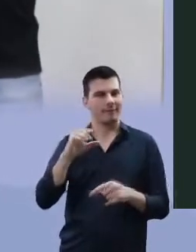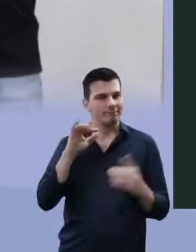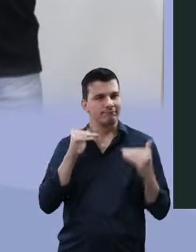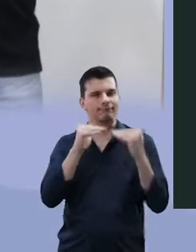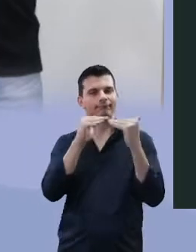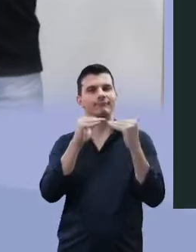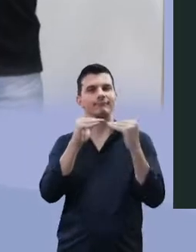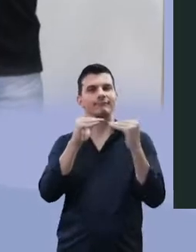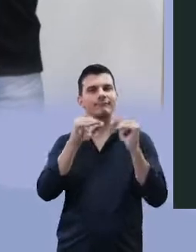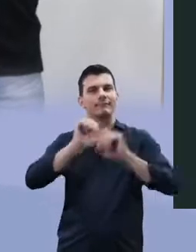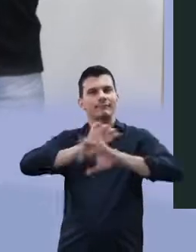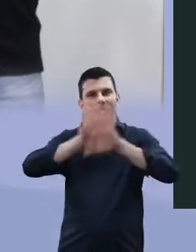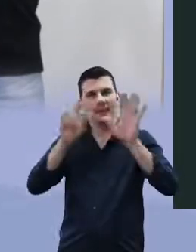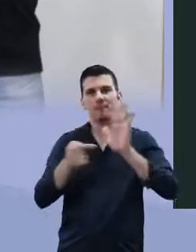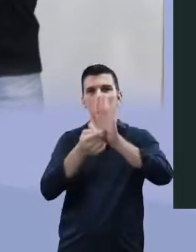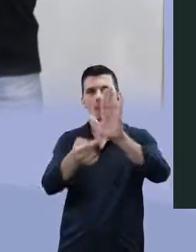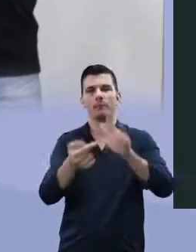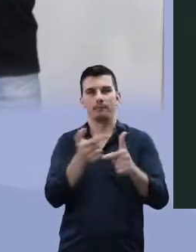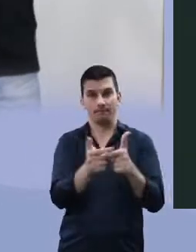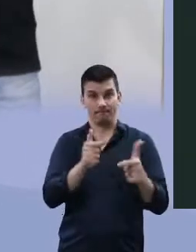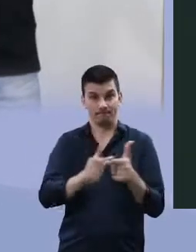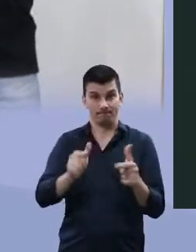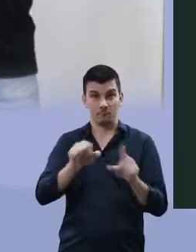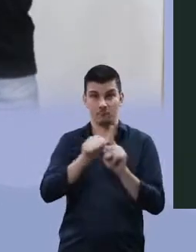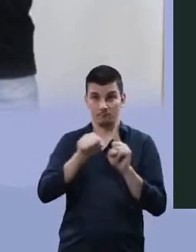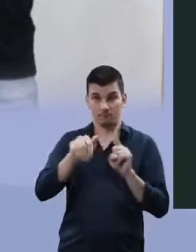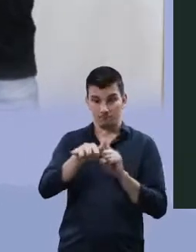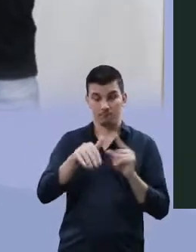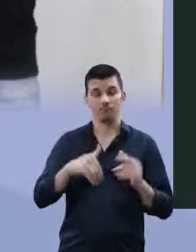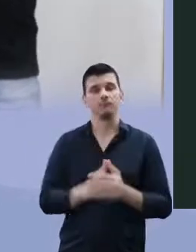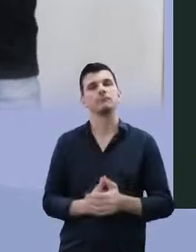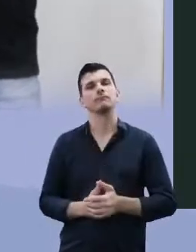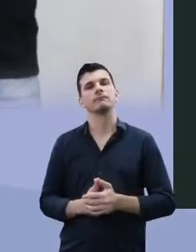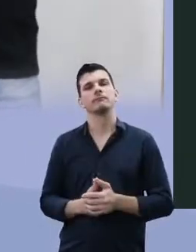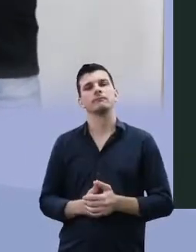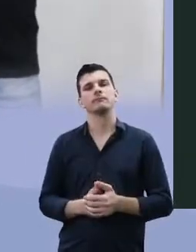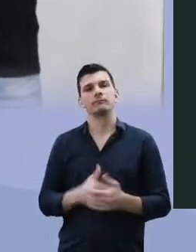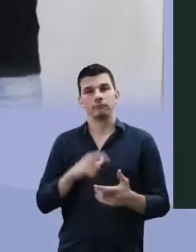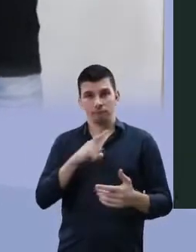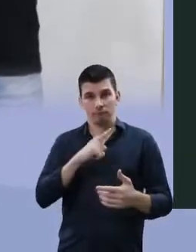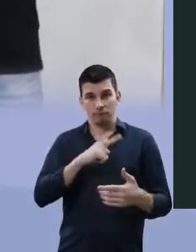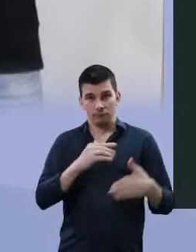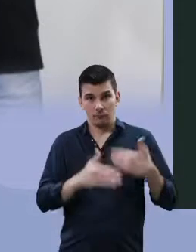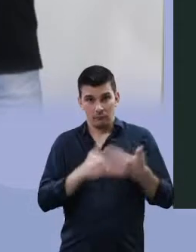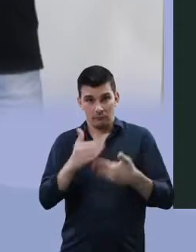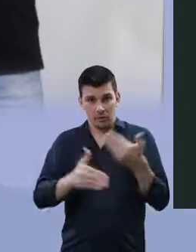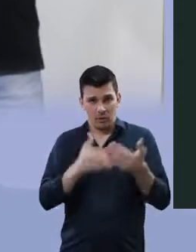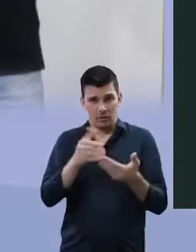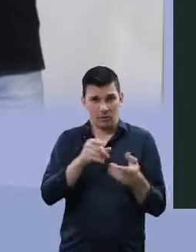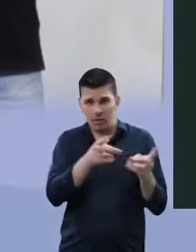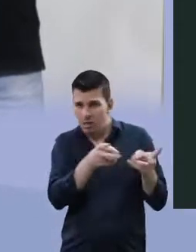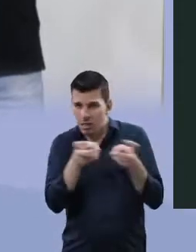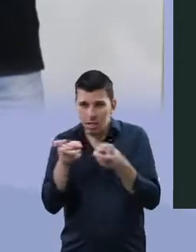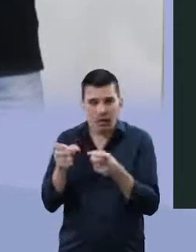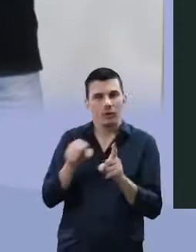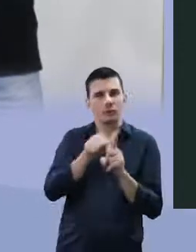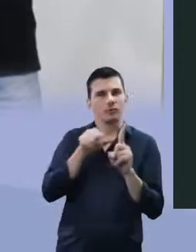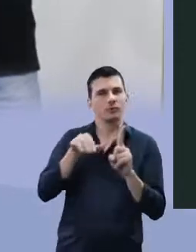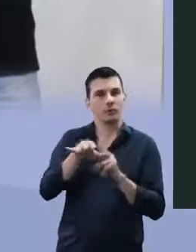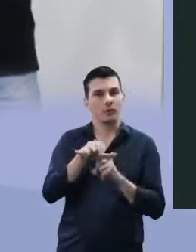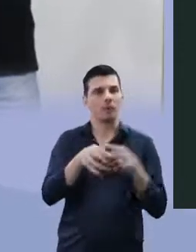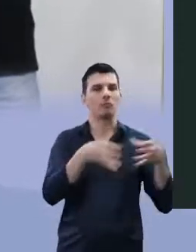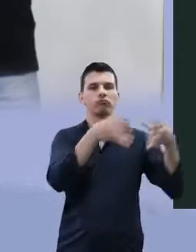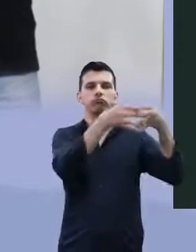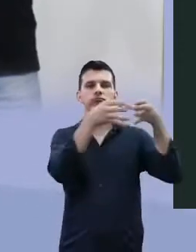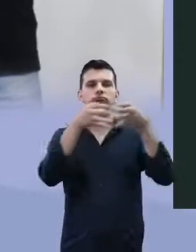estratificação social, um sistema de castas, que é aquele típico das sociedades hindus, né, onde não há possibilidade